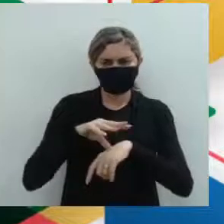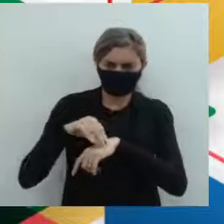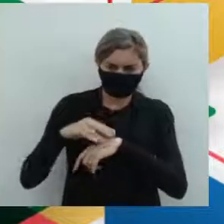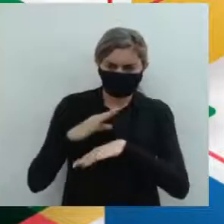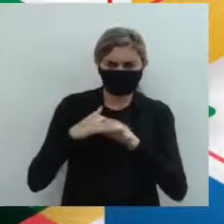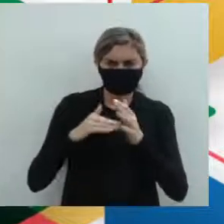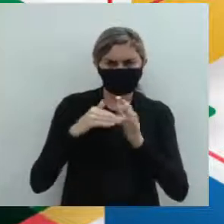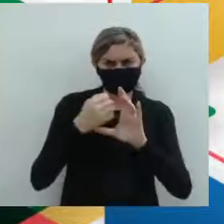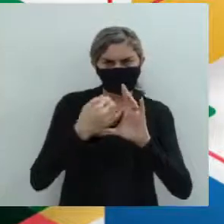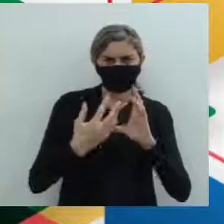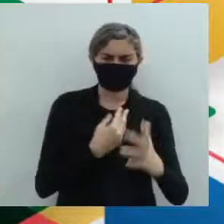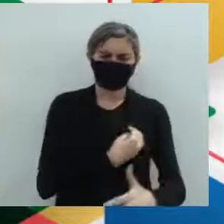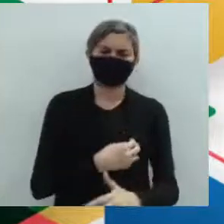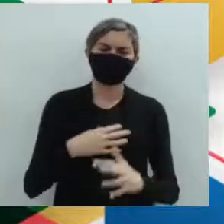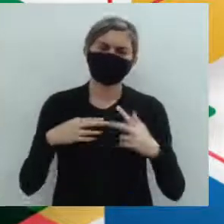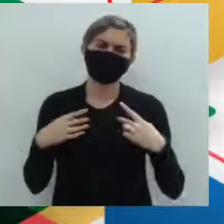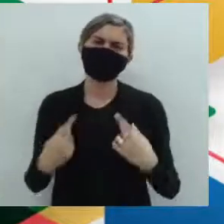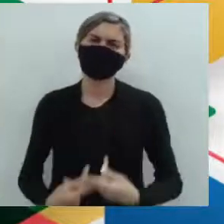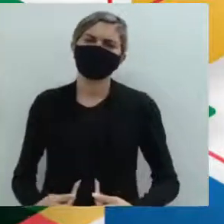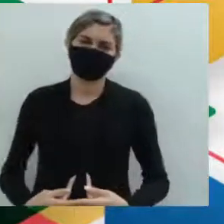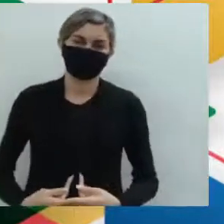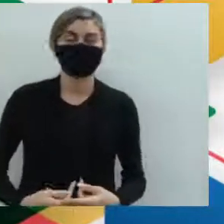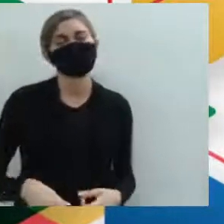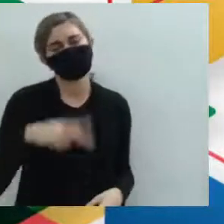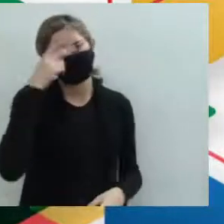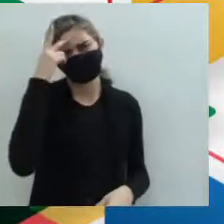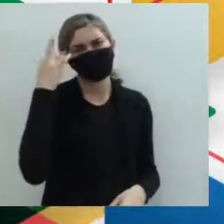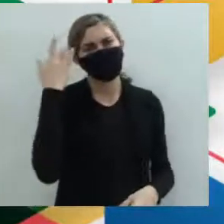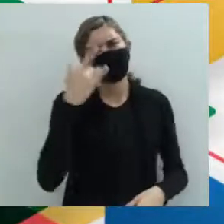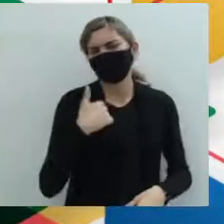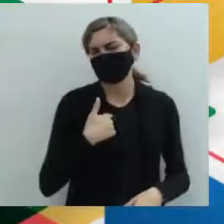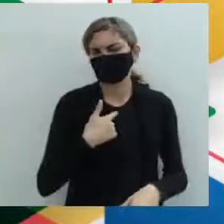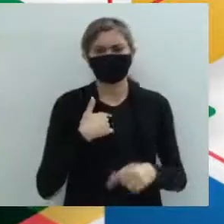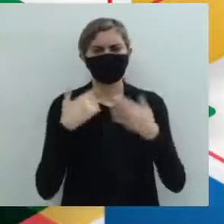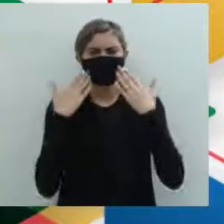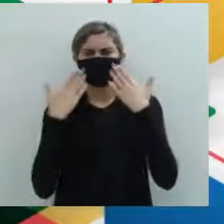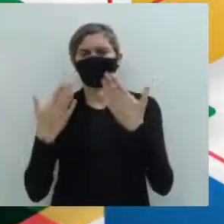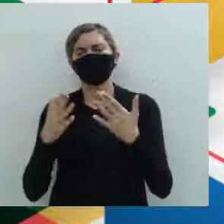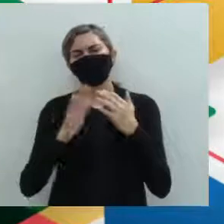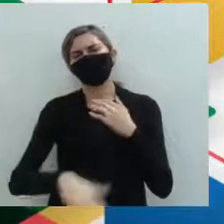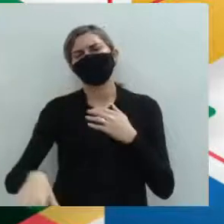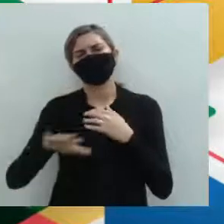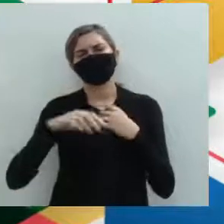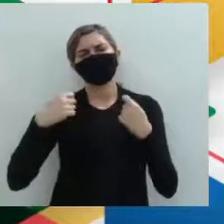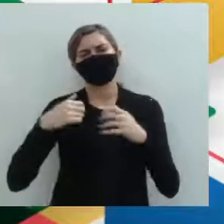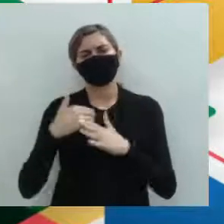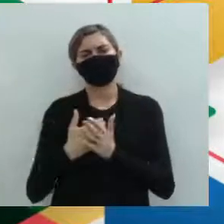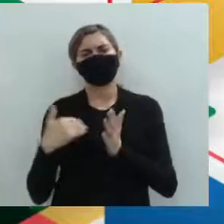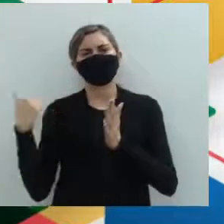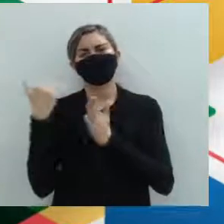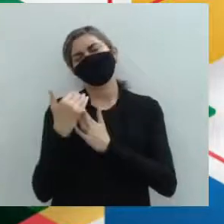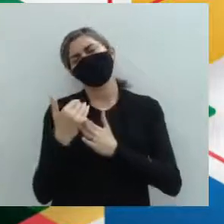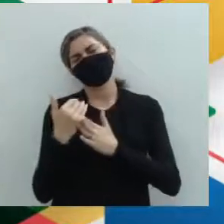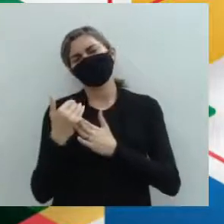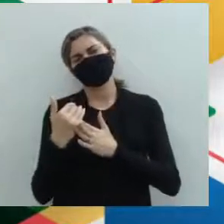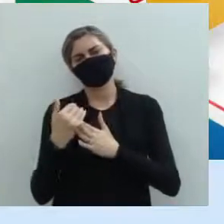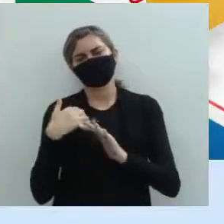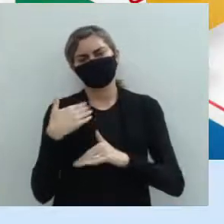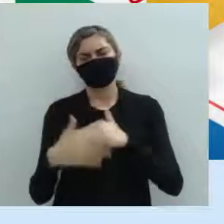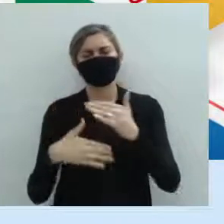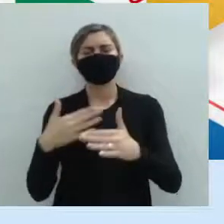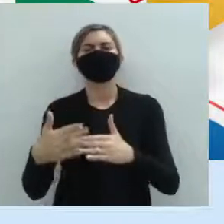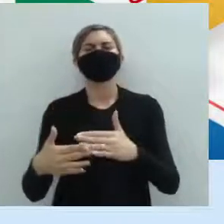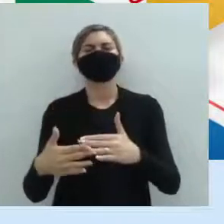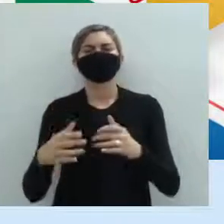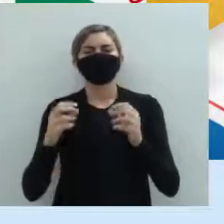os aspectos da vida humana. Então, se uma pessoa acha que não está se destacando na sua área, ela precisa cada vez mais